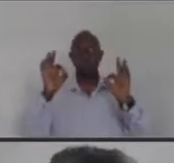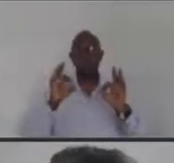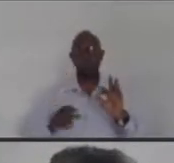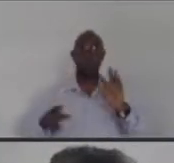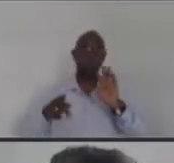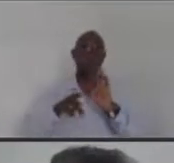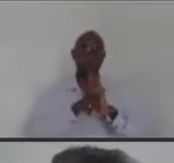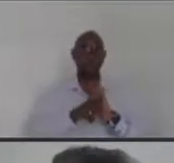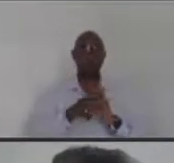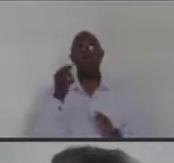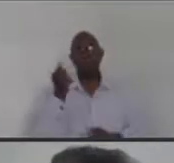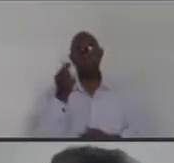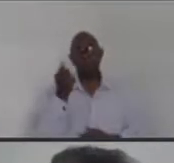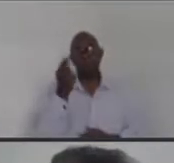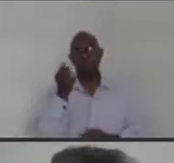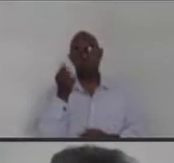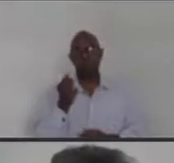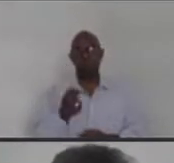vigente do valor de